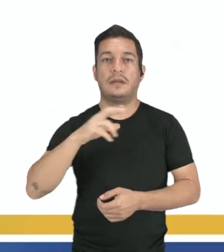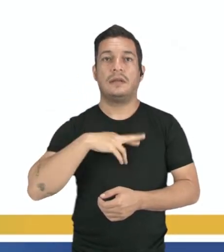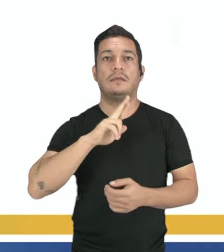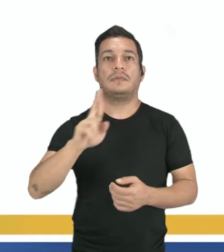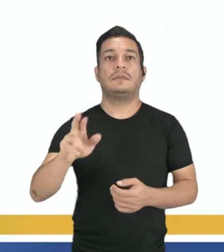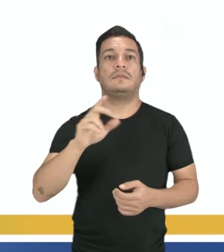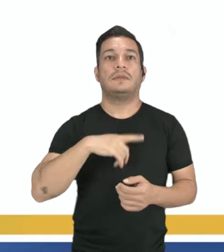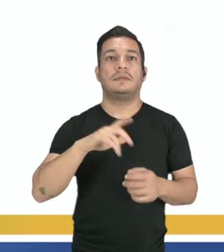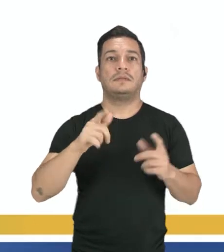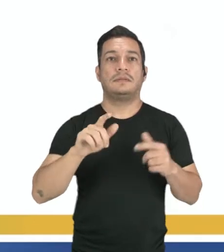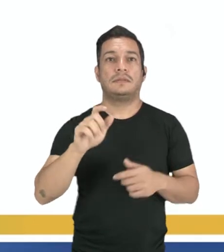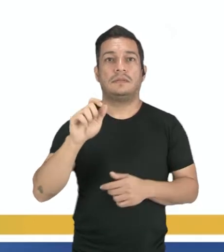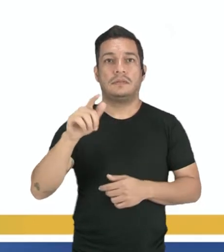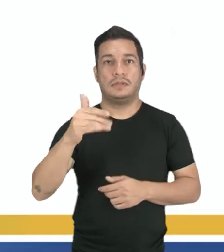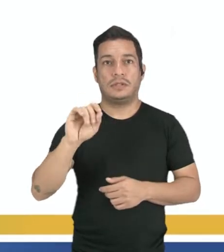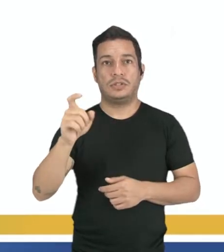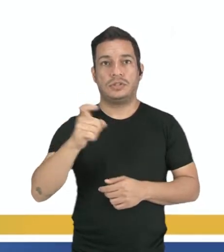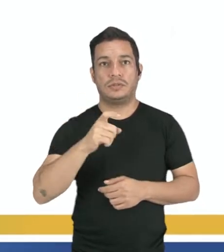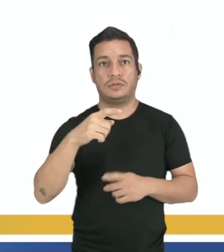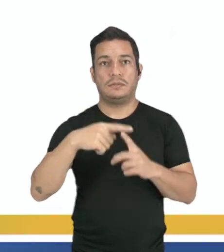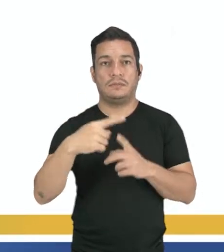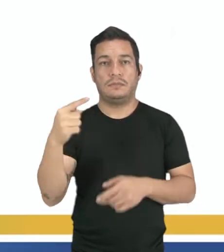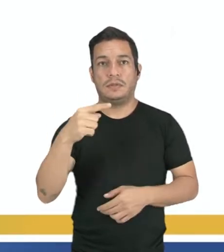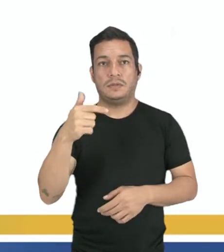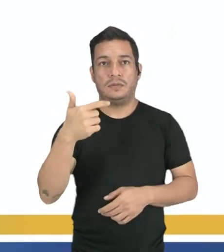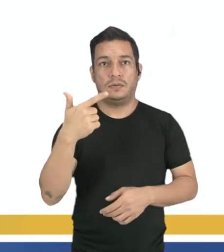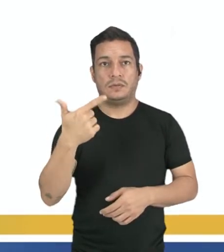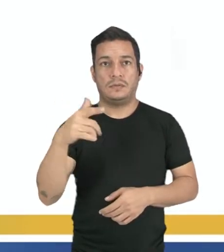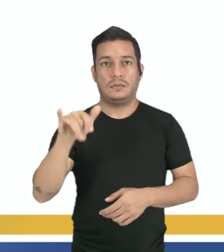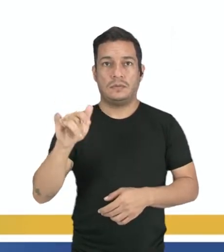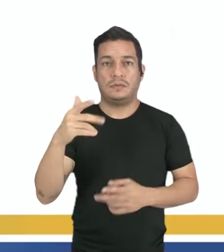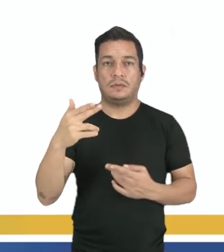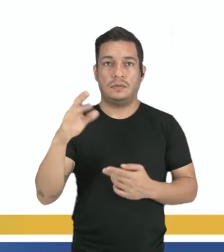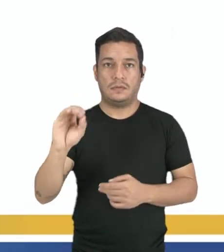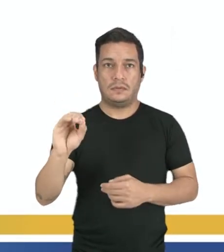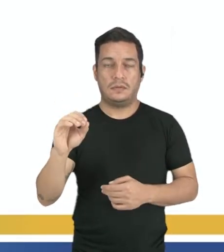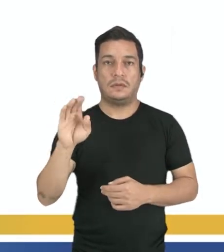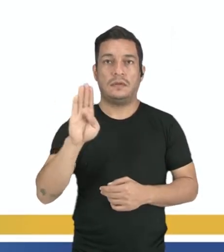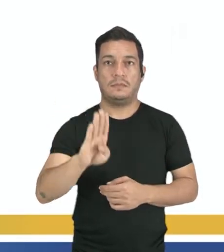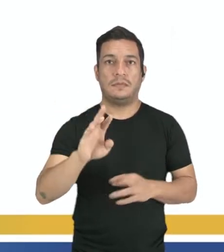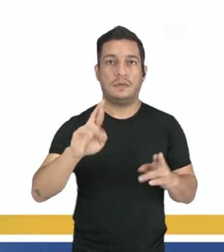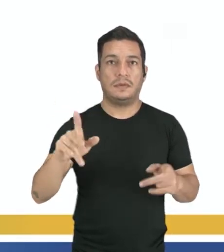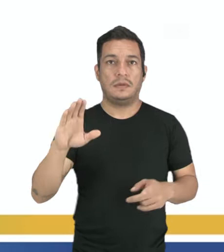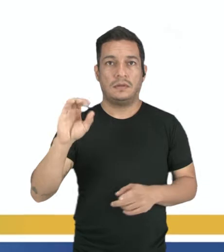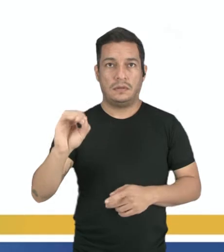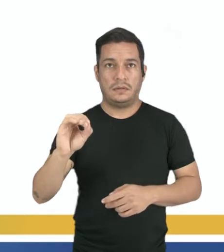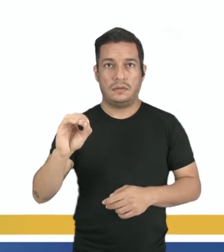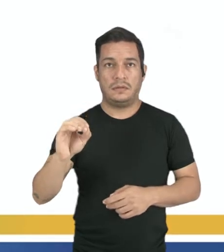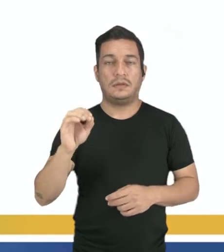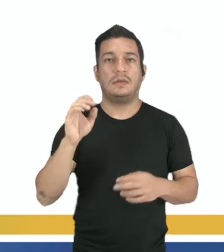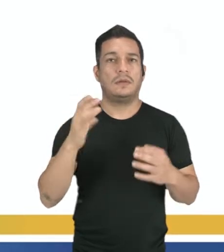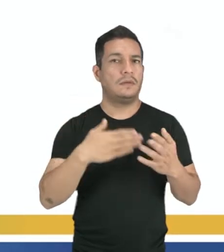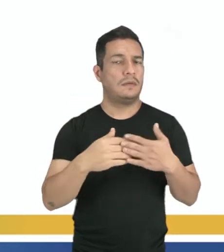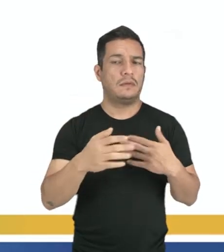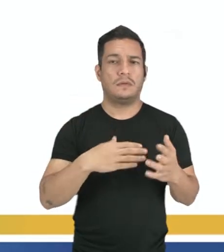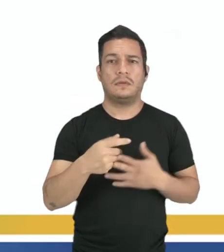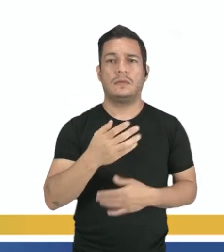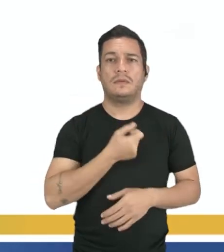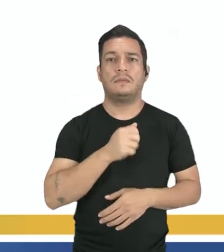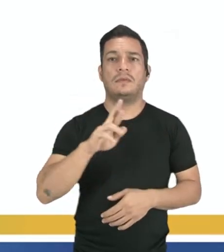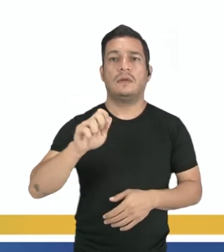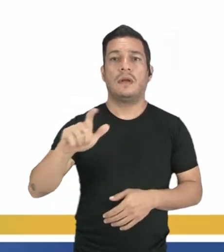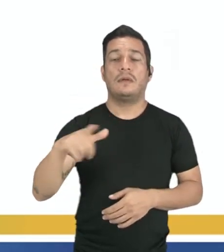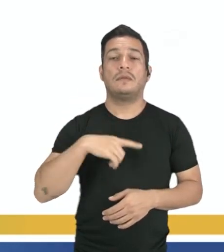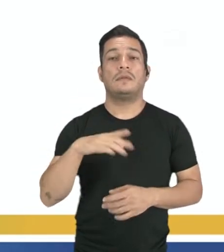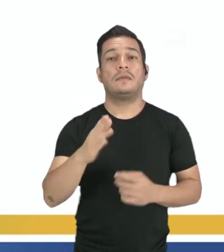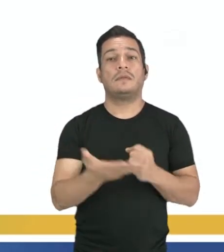igual a z, como nós vimos anteriormente, com a diferente de zero, b diferente de zero e c assumindo qualquer valor real. Então, nesse